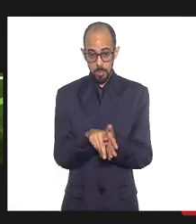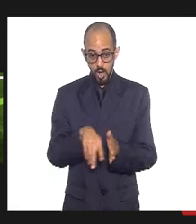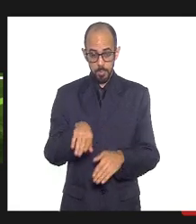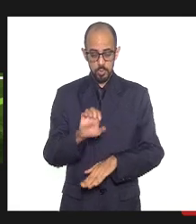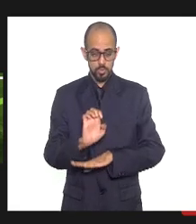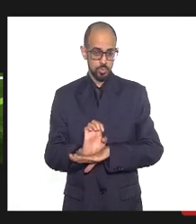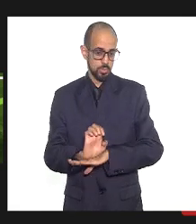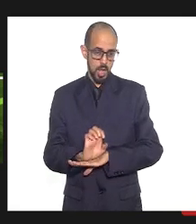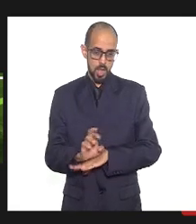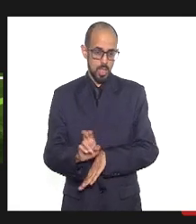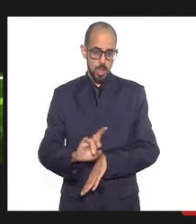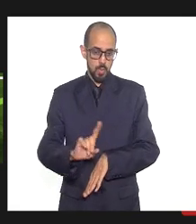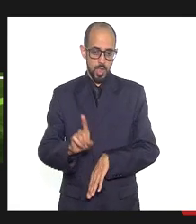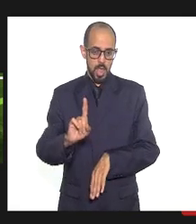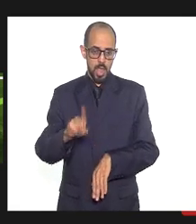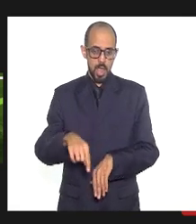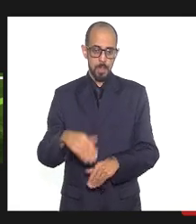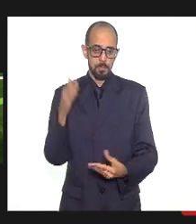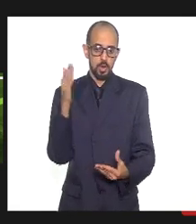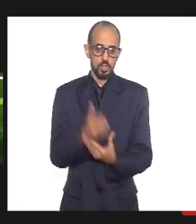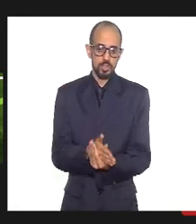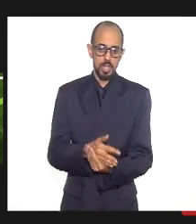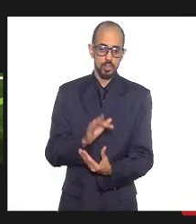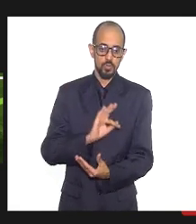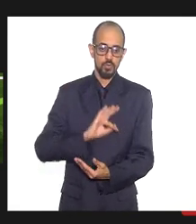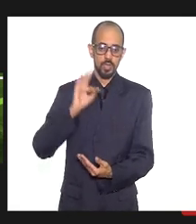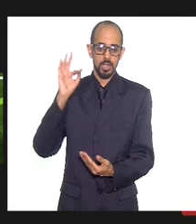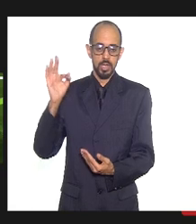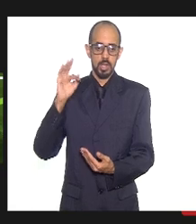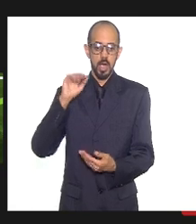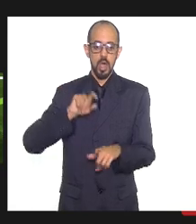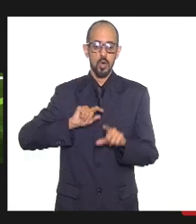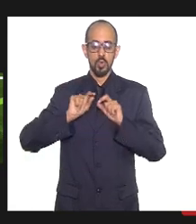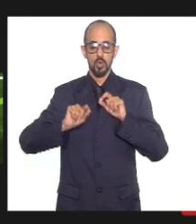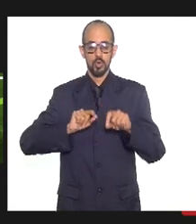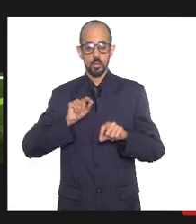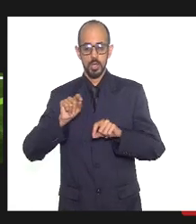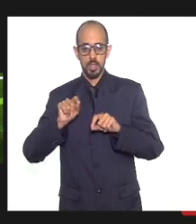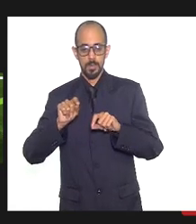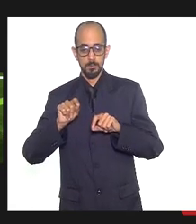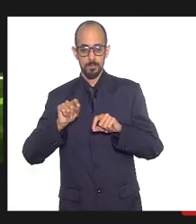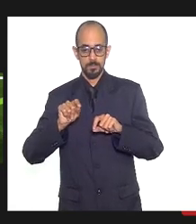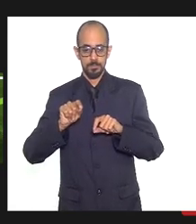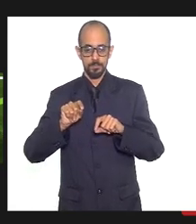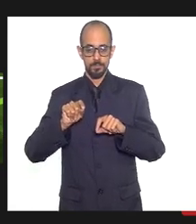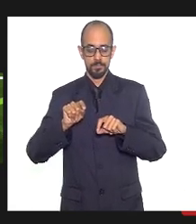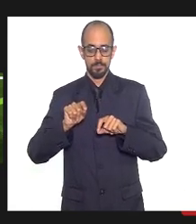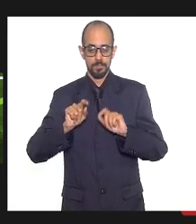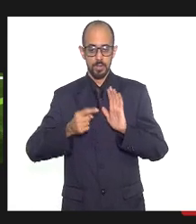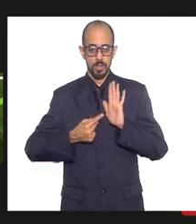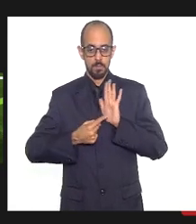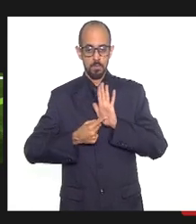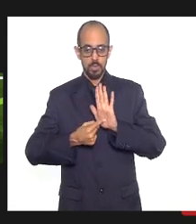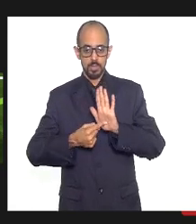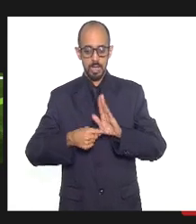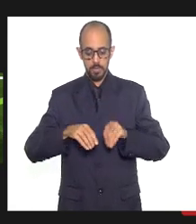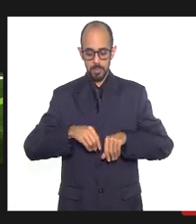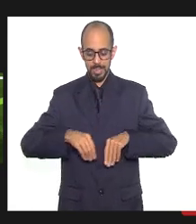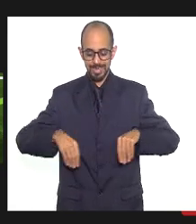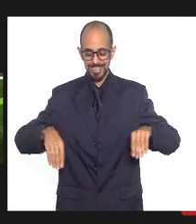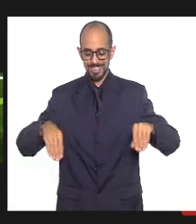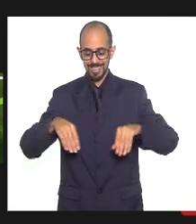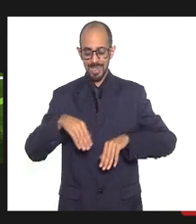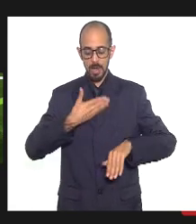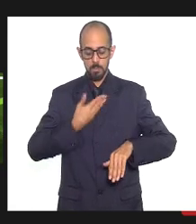né? Foram processos federais cuja a cadeia dominial indicava para uma terra pública estadual e